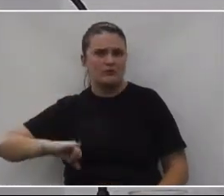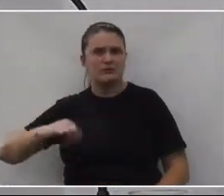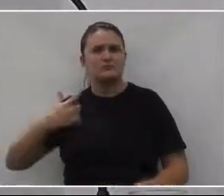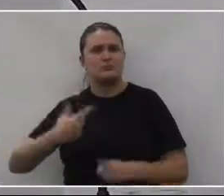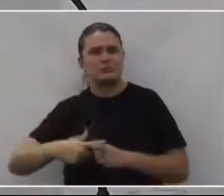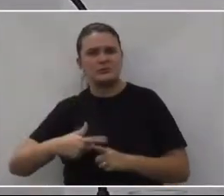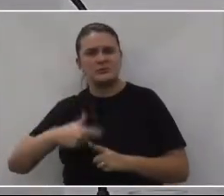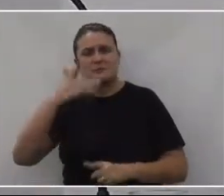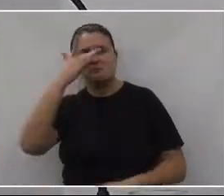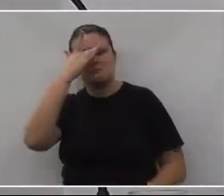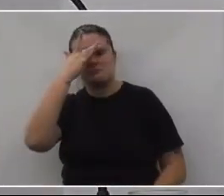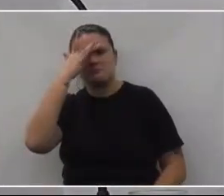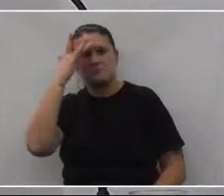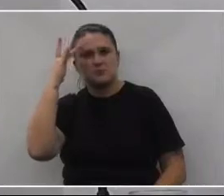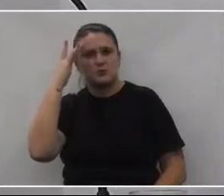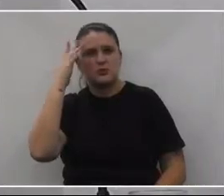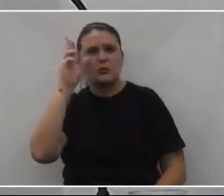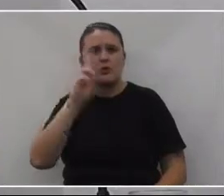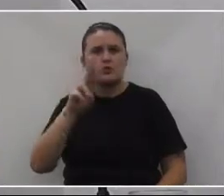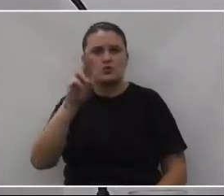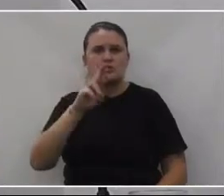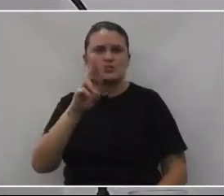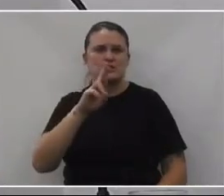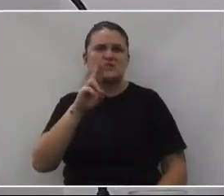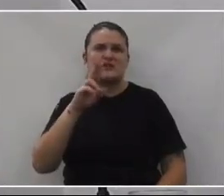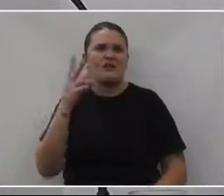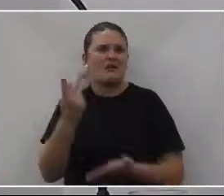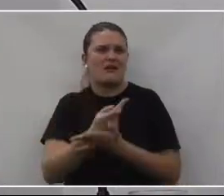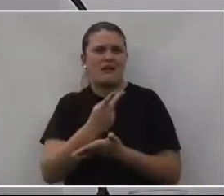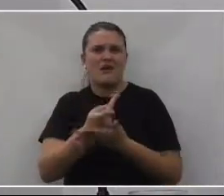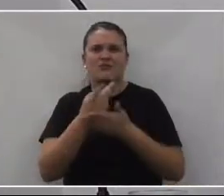uso indevido das redes sociais.